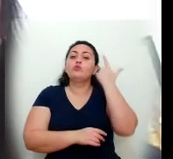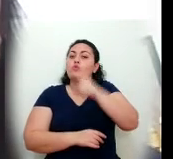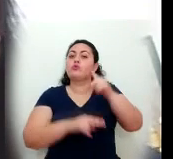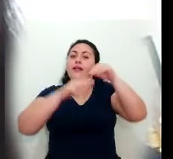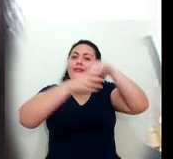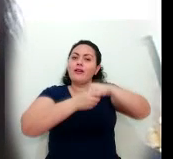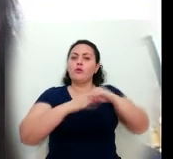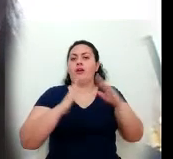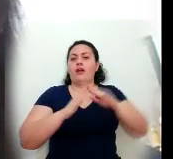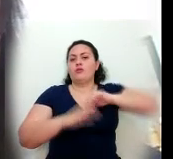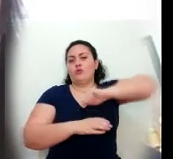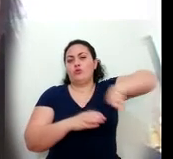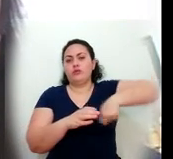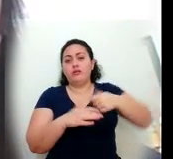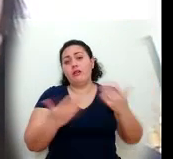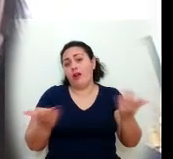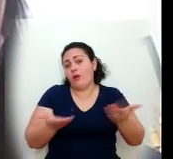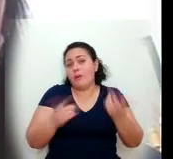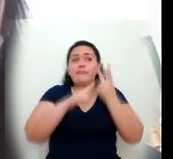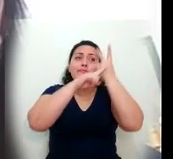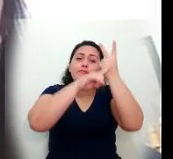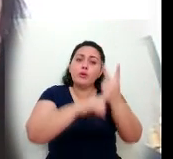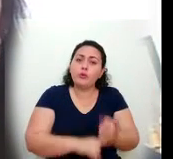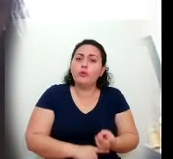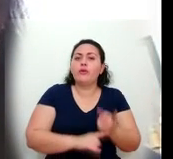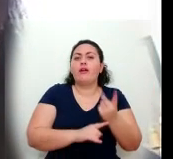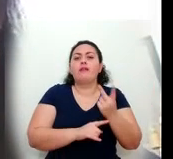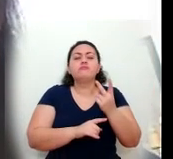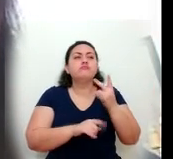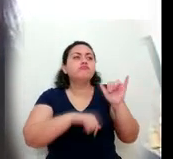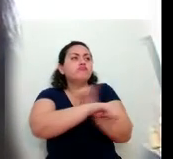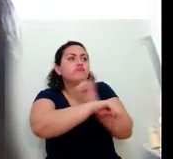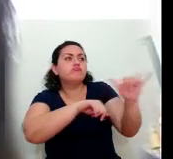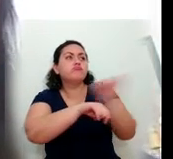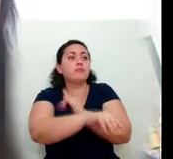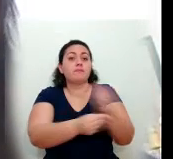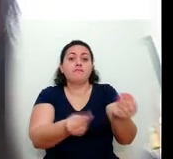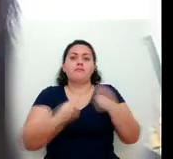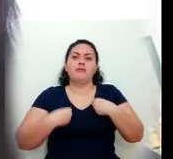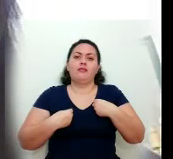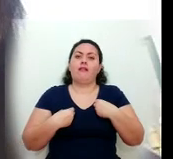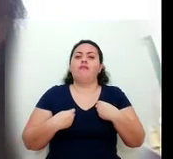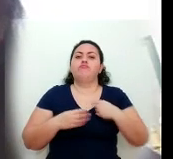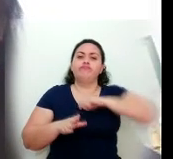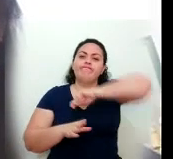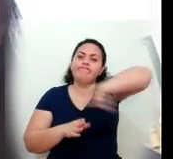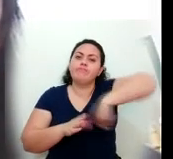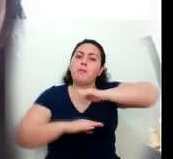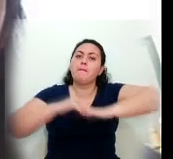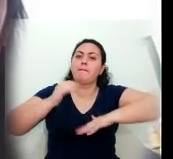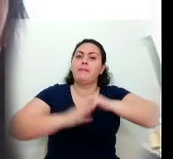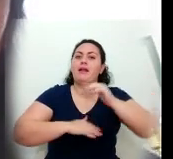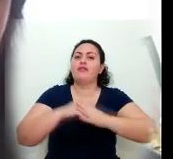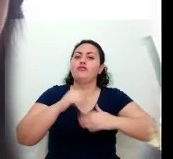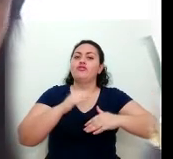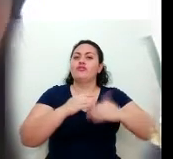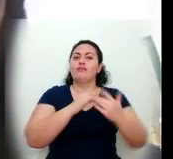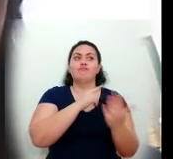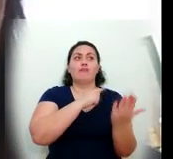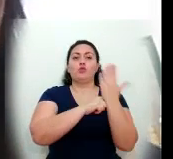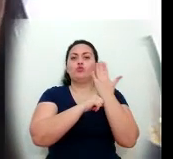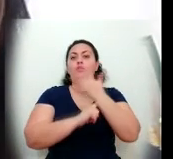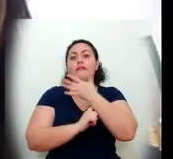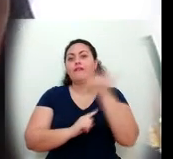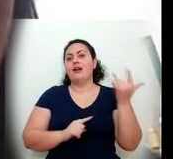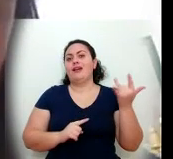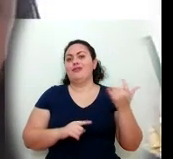aí procurar, né, boas fontes de técnicas culinárias que nos facilitem, né? Nos coloquem, assim, de uma forma mais otimista para